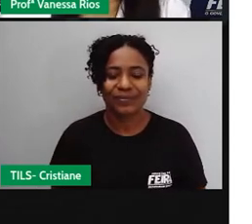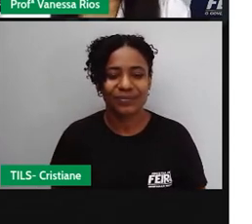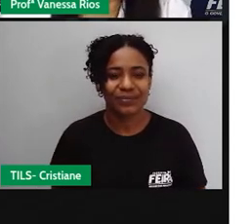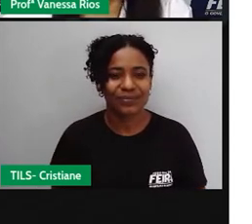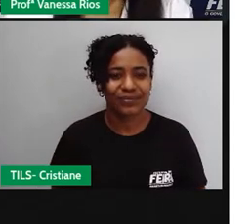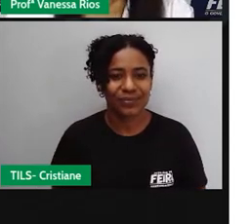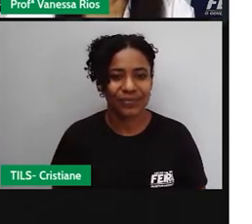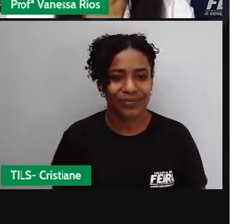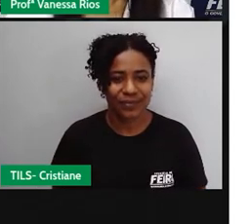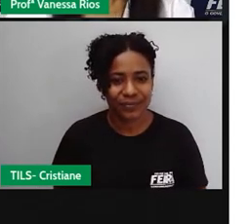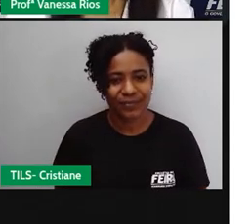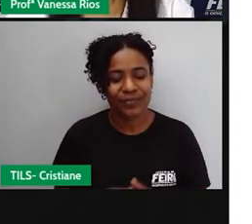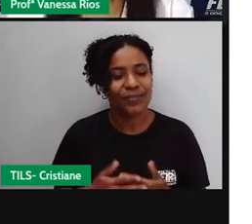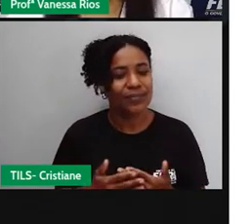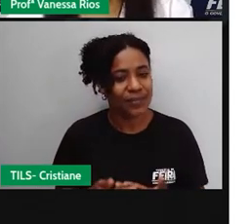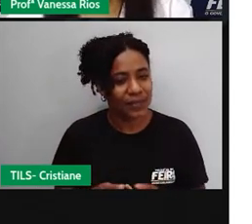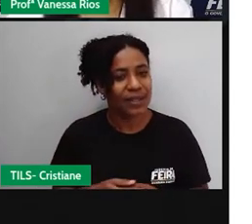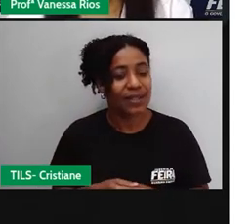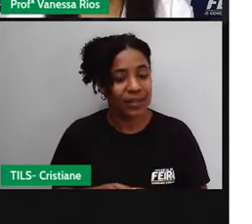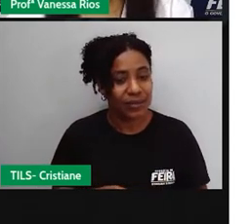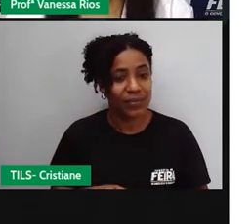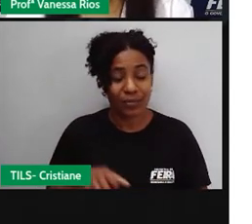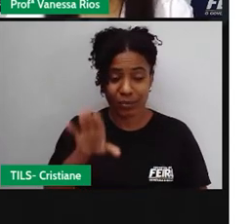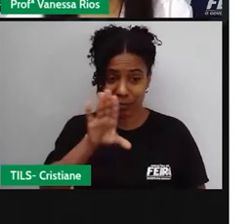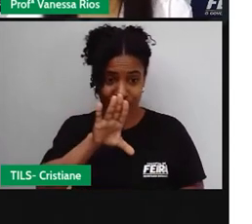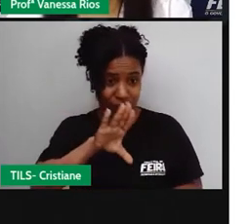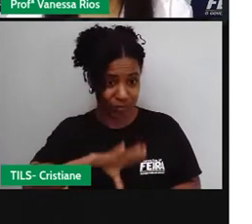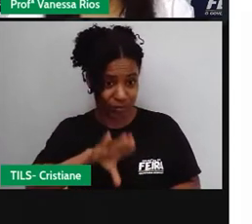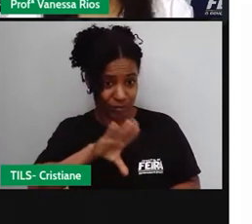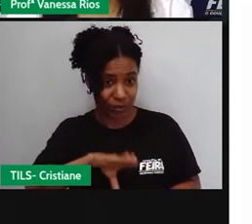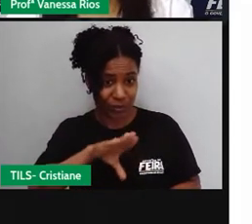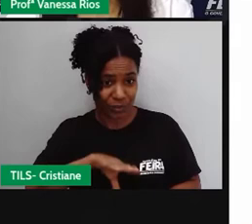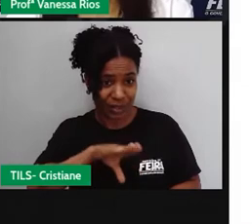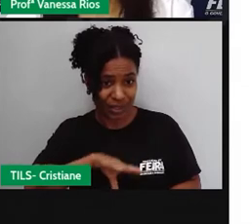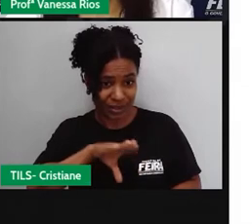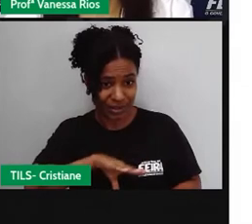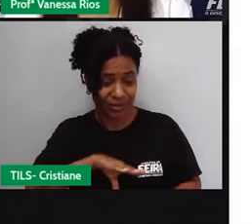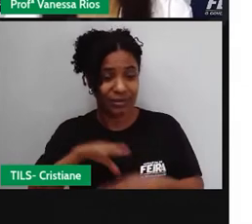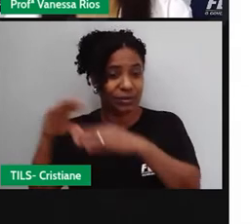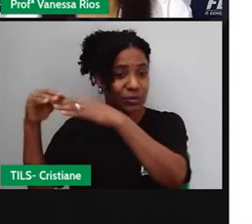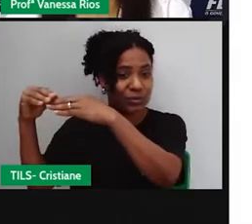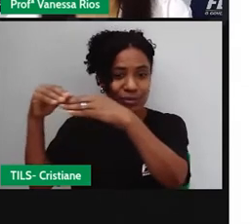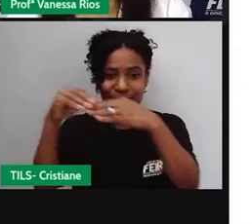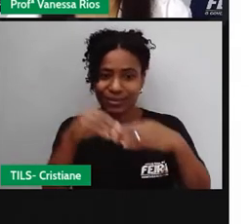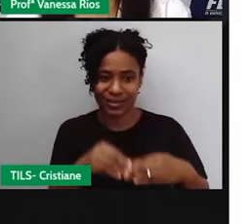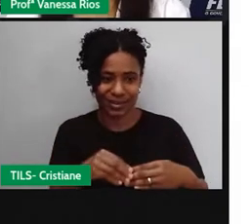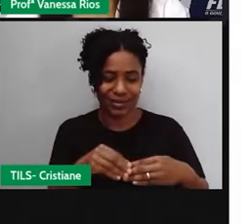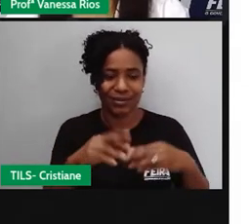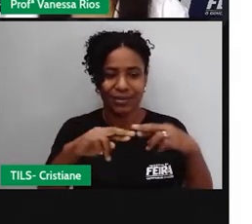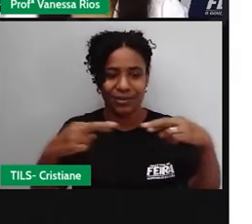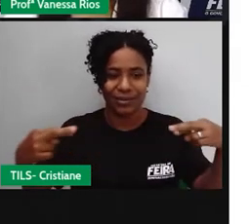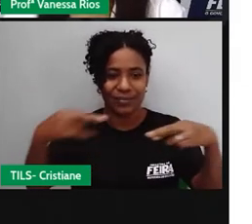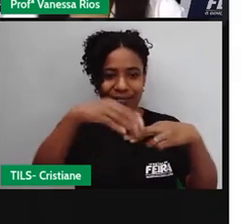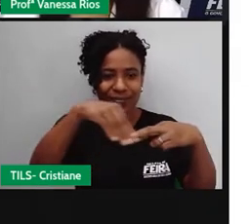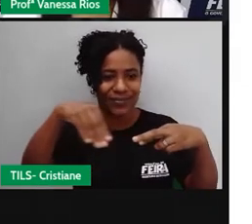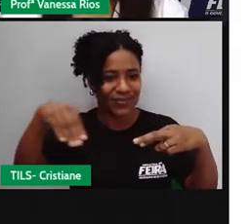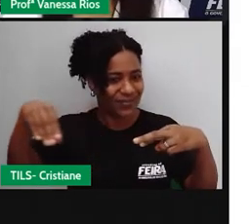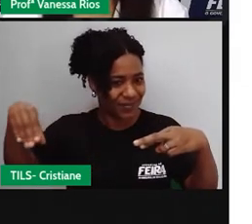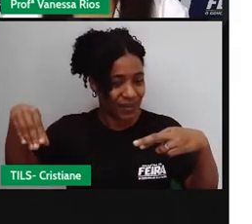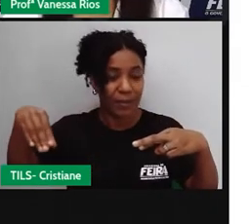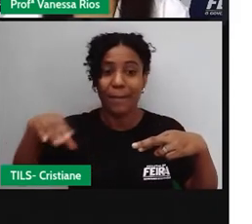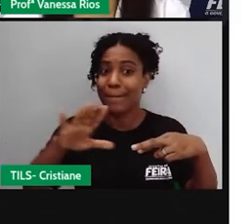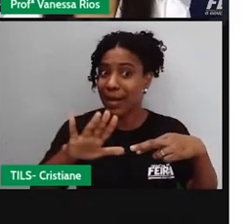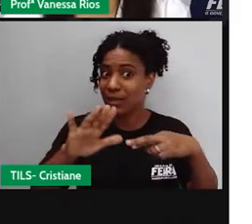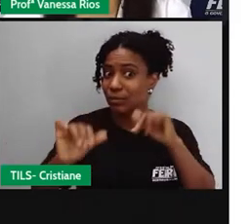E aí, quando chega pelos portugueses, houve aí uma evolução, né? Os cordéis, eles não são da mesma forma